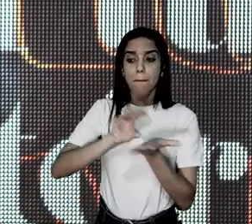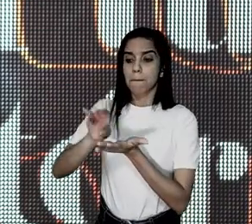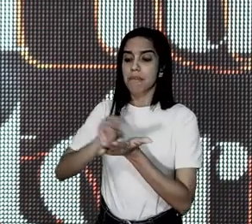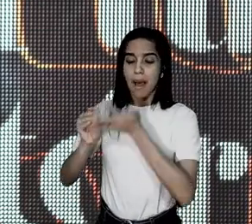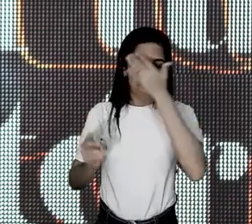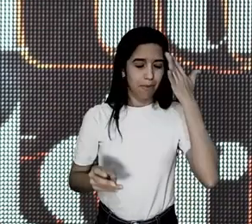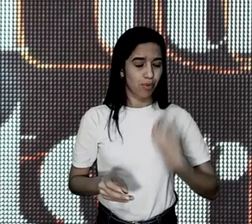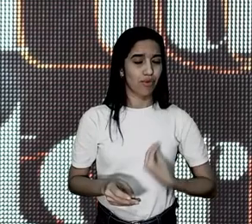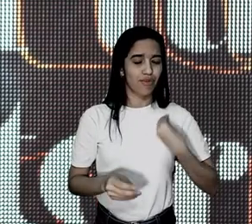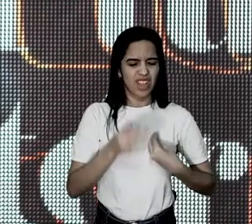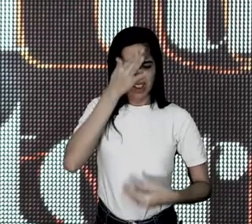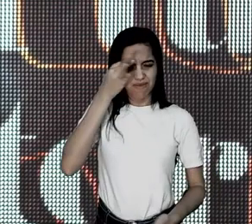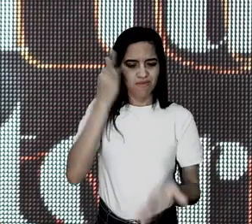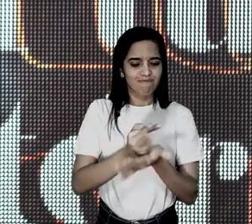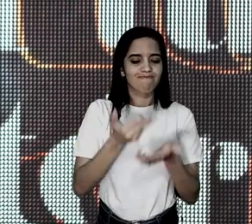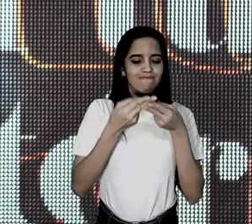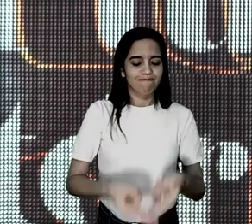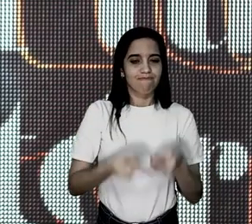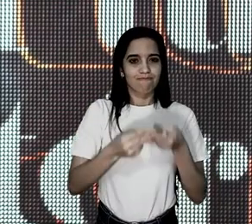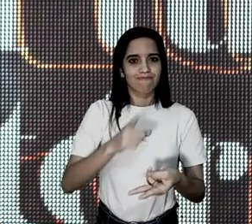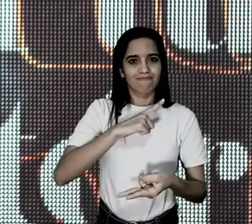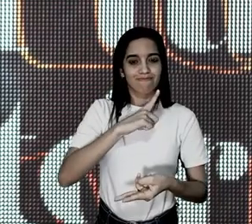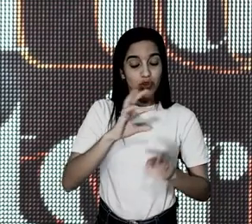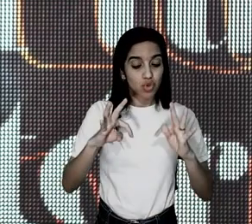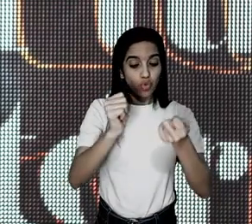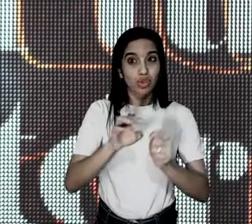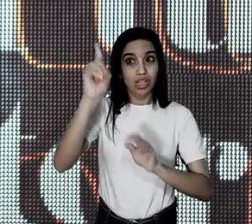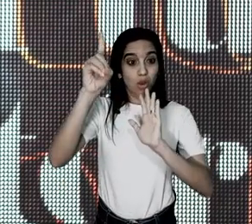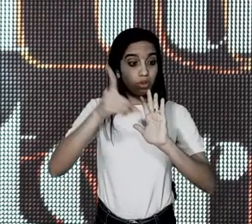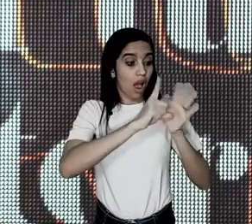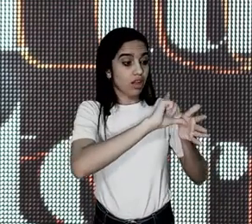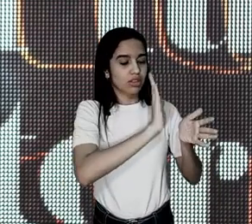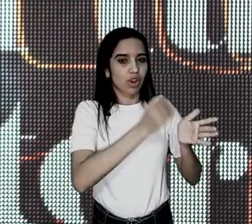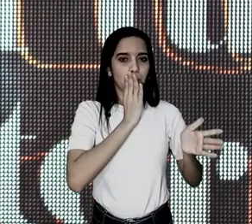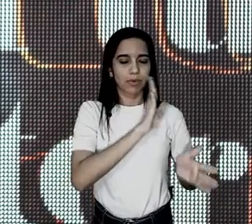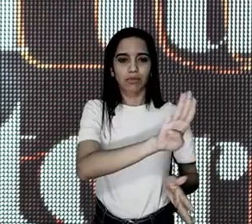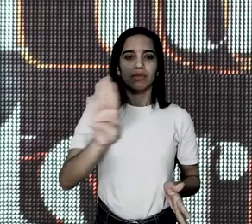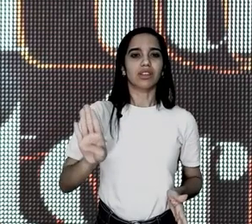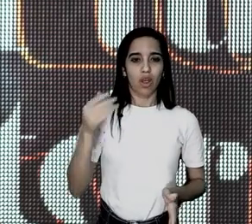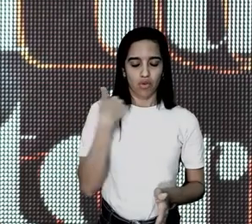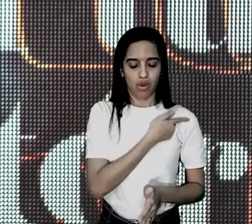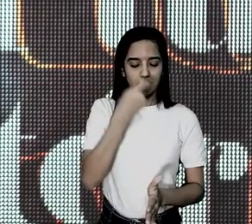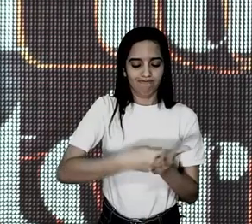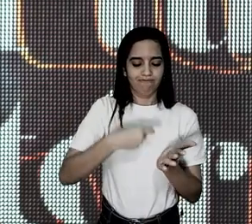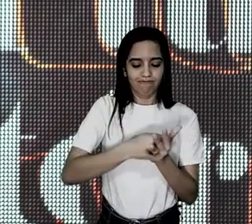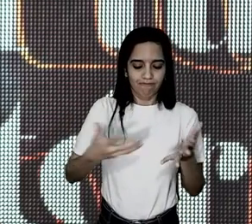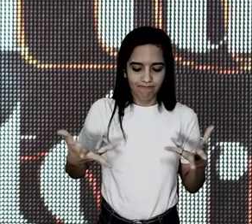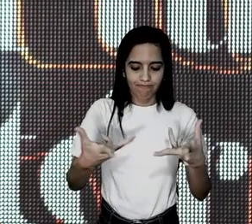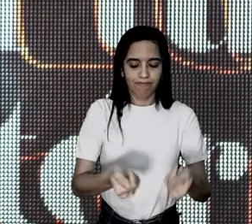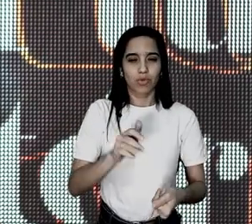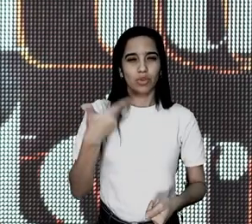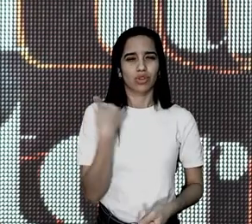e da paciência recebem a herança prometida. A nossa perseverança é aperfeiçoada enquanto nós